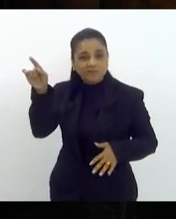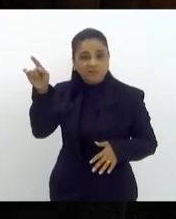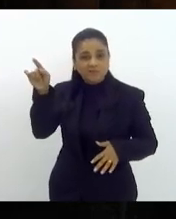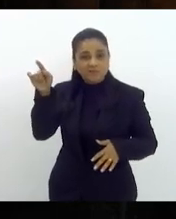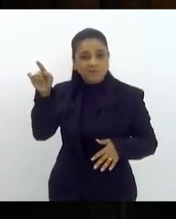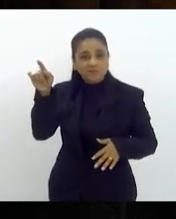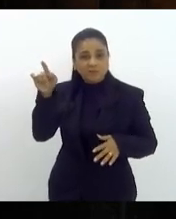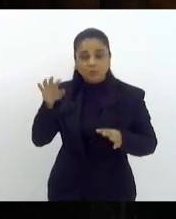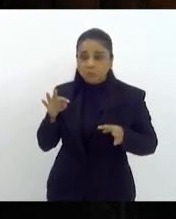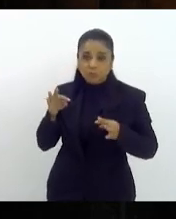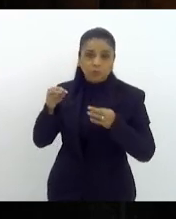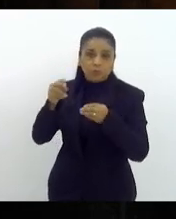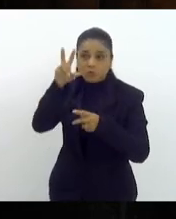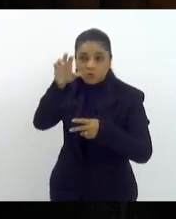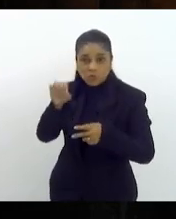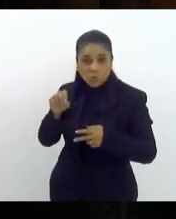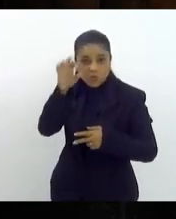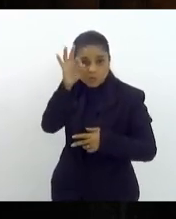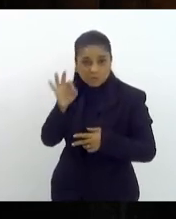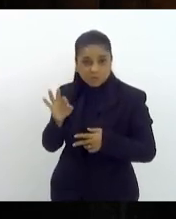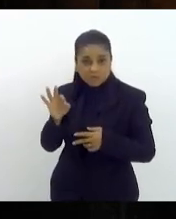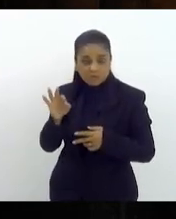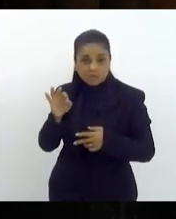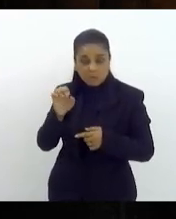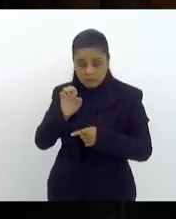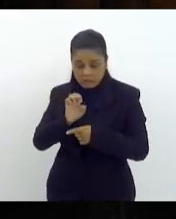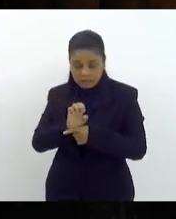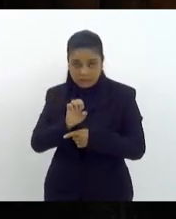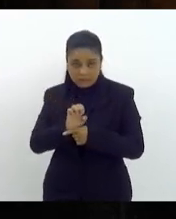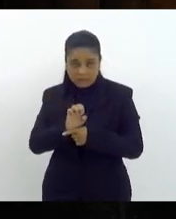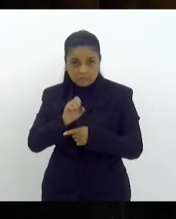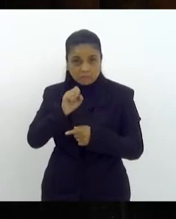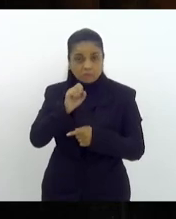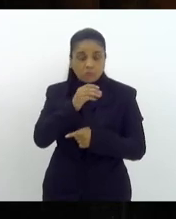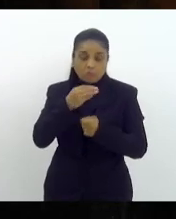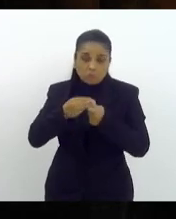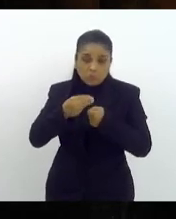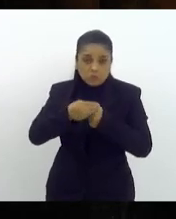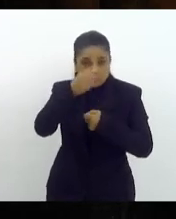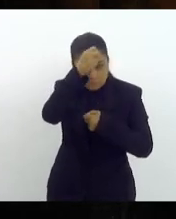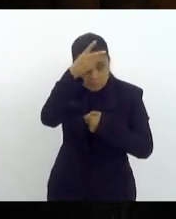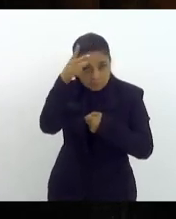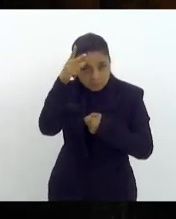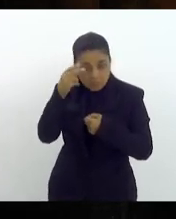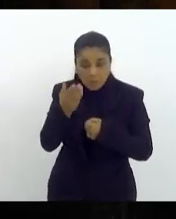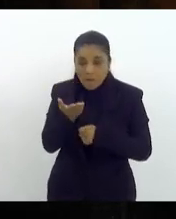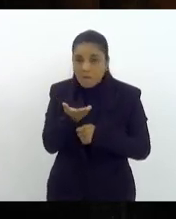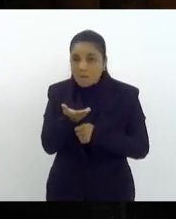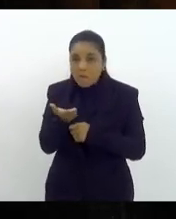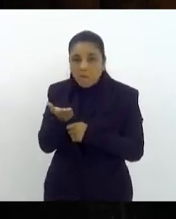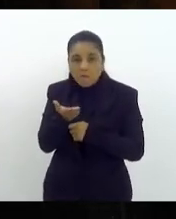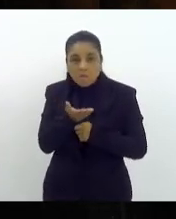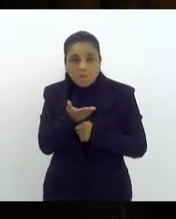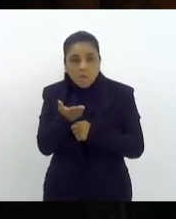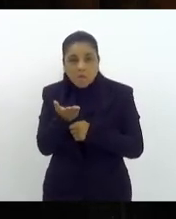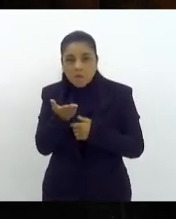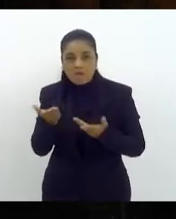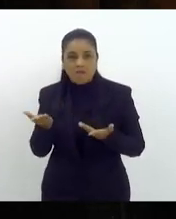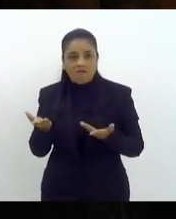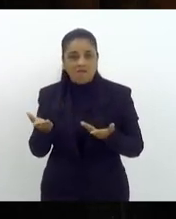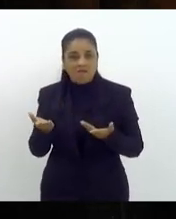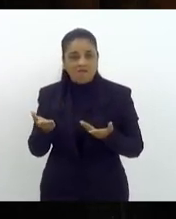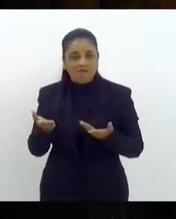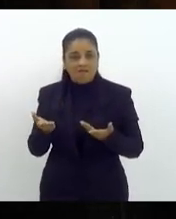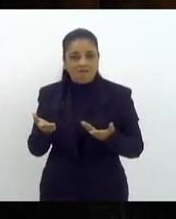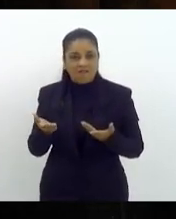os municípios sempre de Pires na mão com algumas exceções é isso